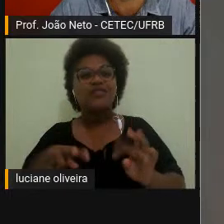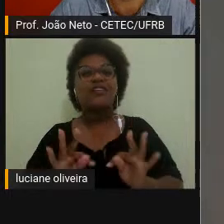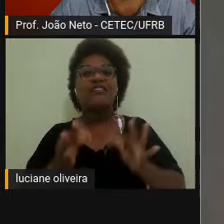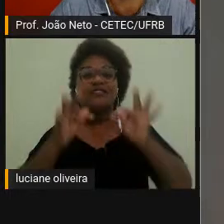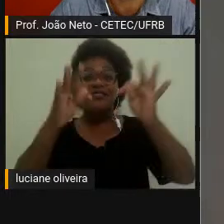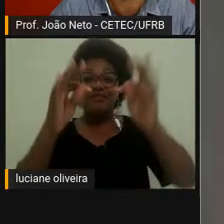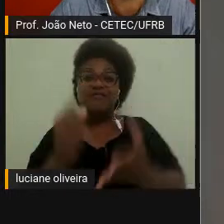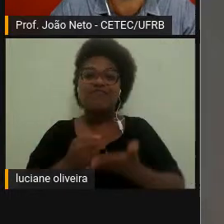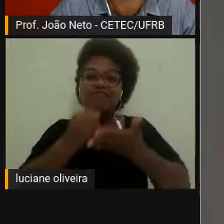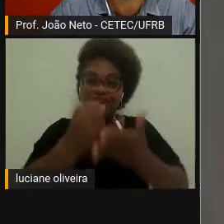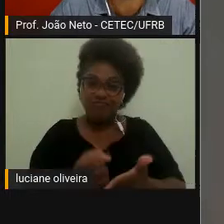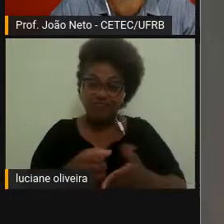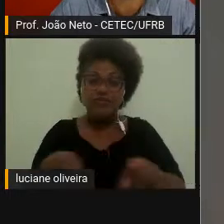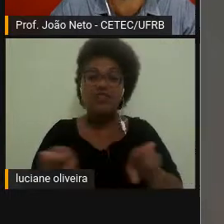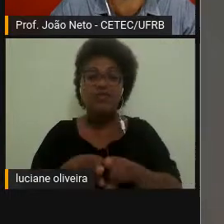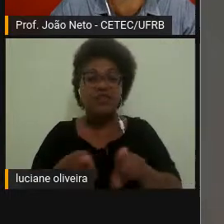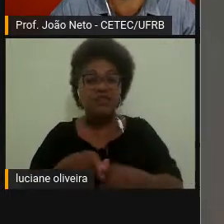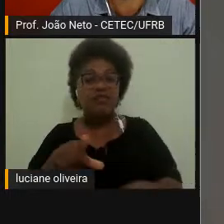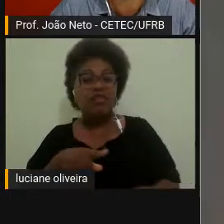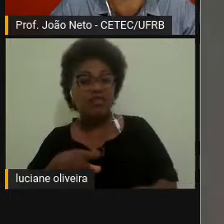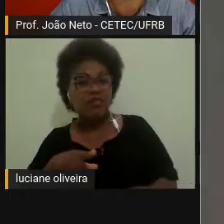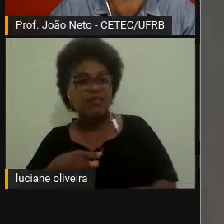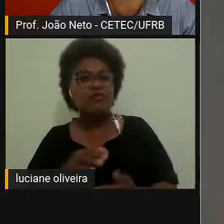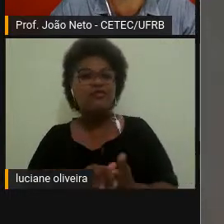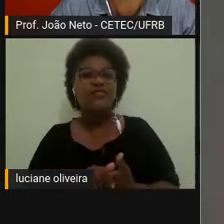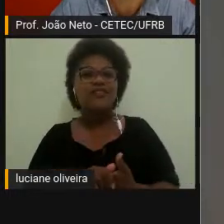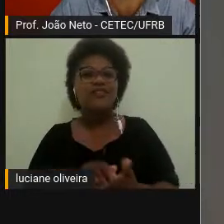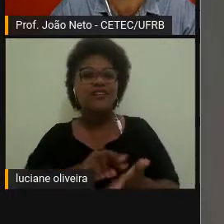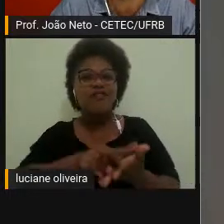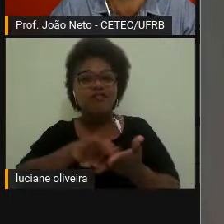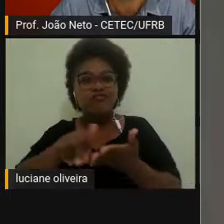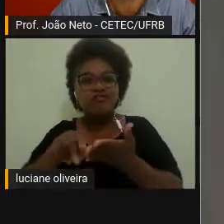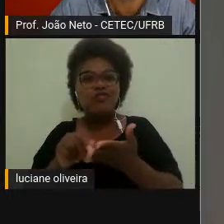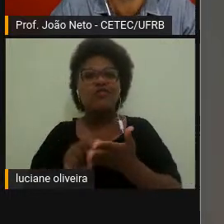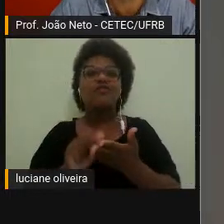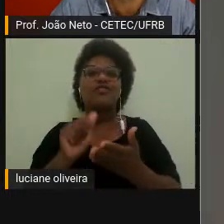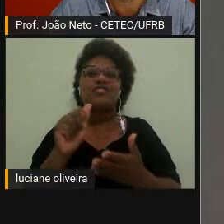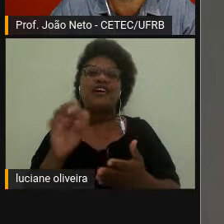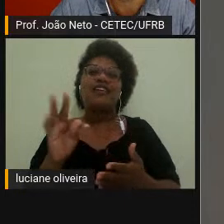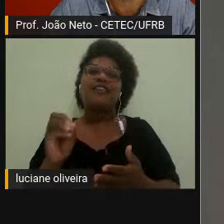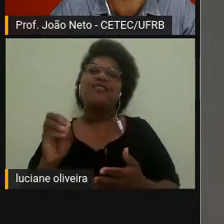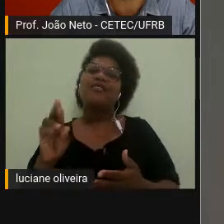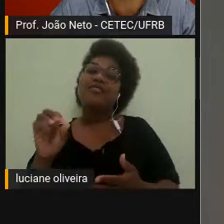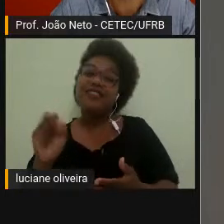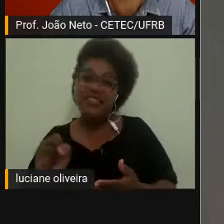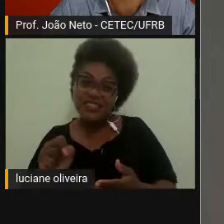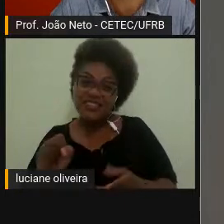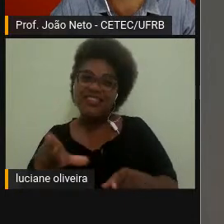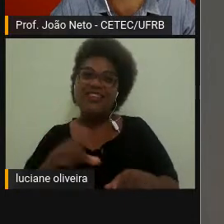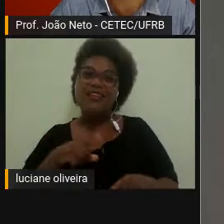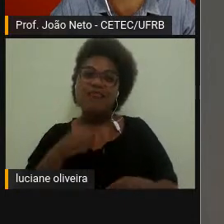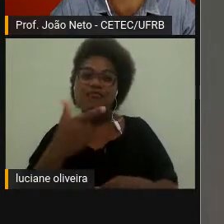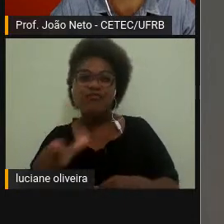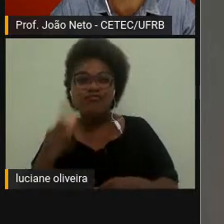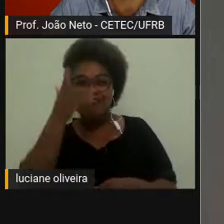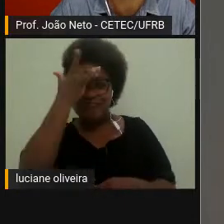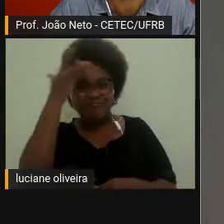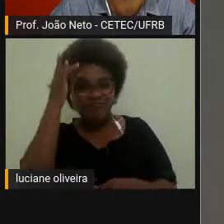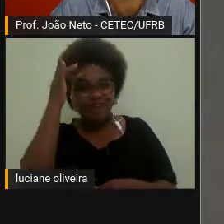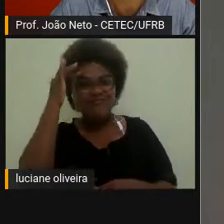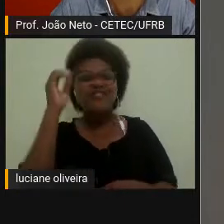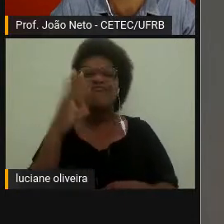além do é de termos esses esses outros atores uma outra figura muito conhecida é